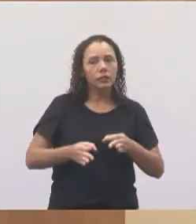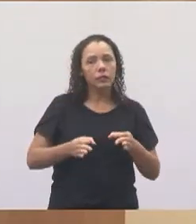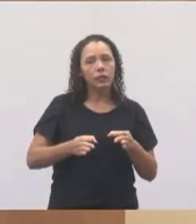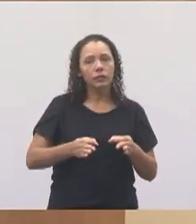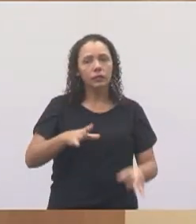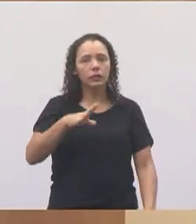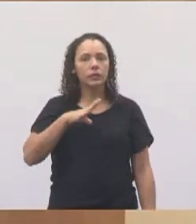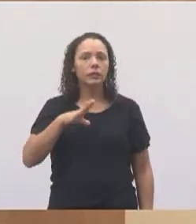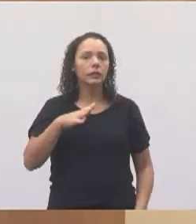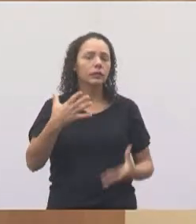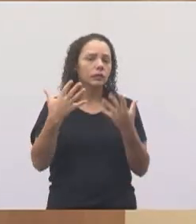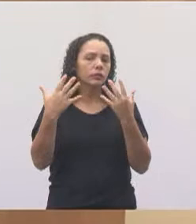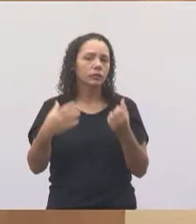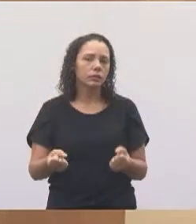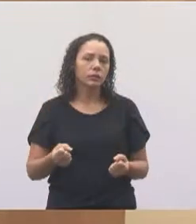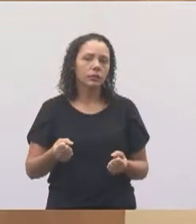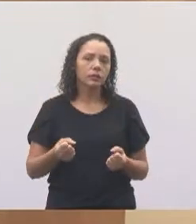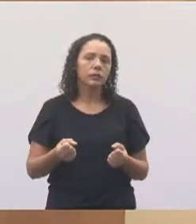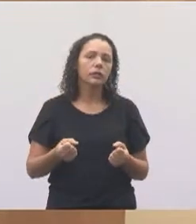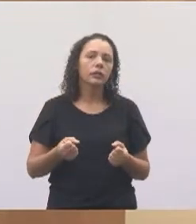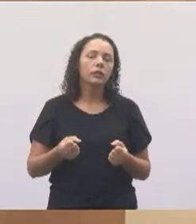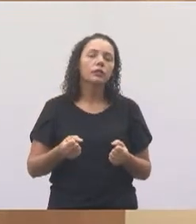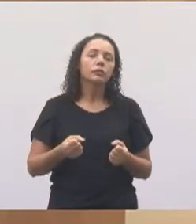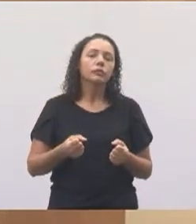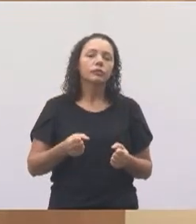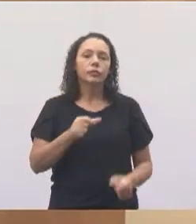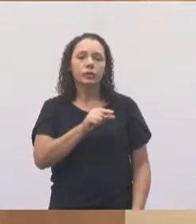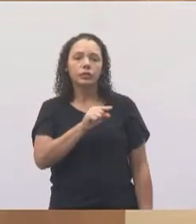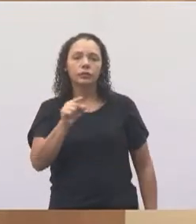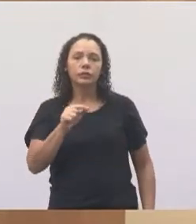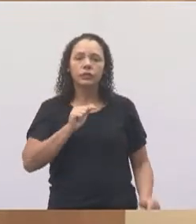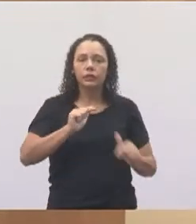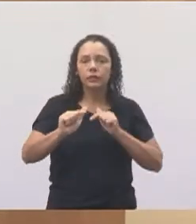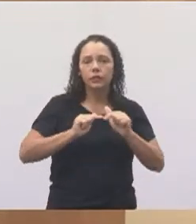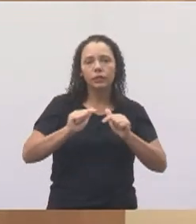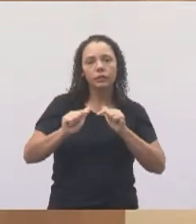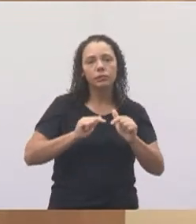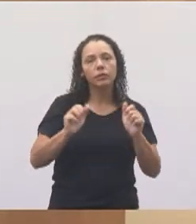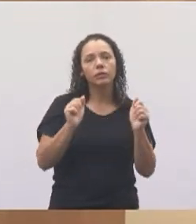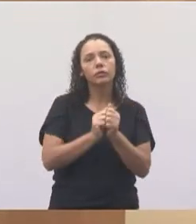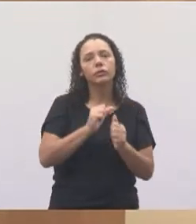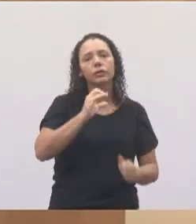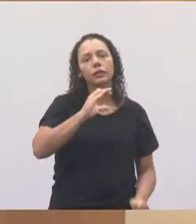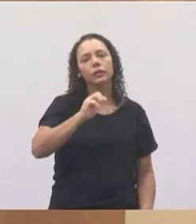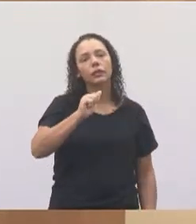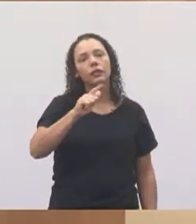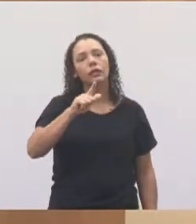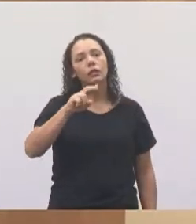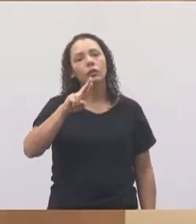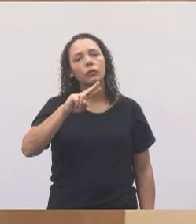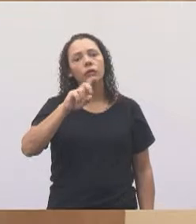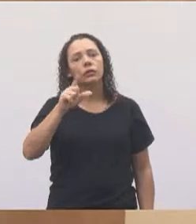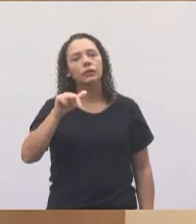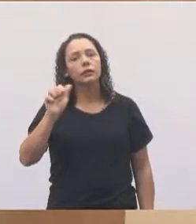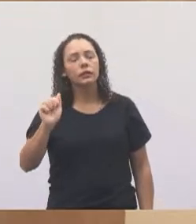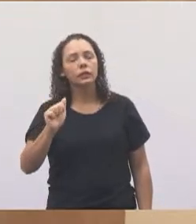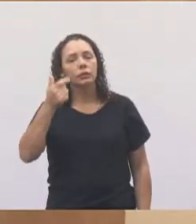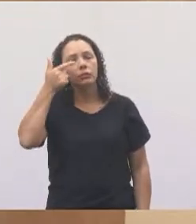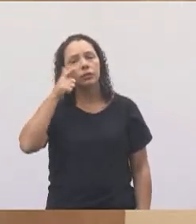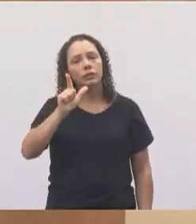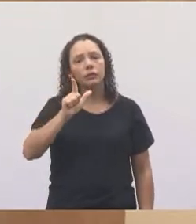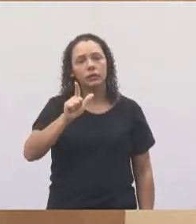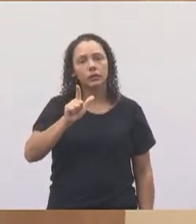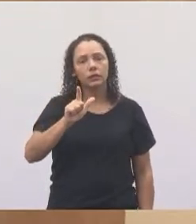sua gestão, né? Através de todo o movimento que você fez junto ao Calusa, para que o